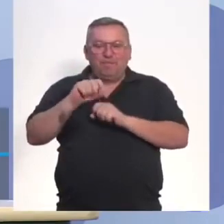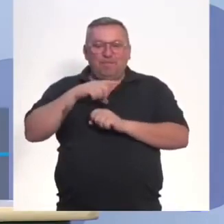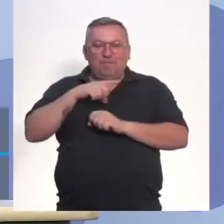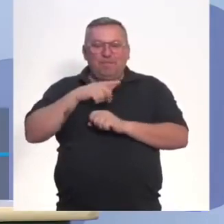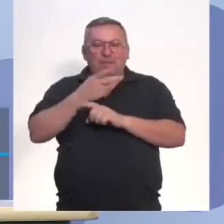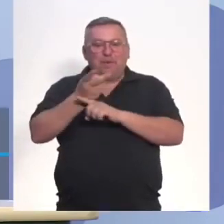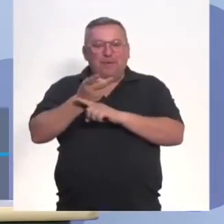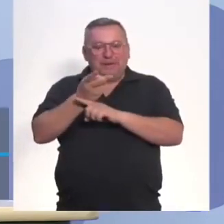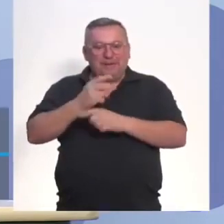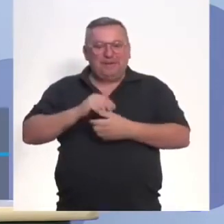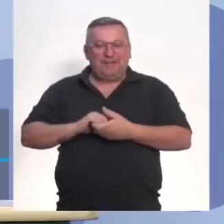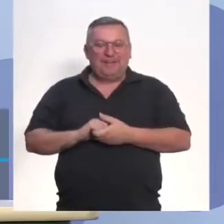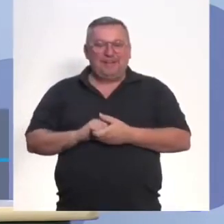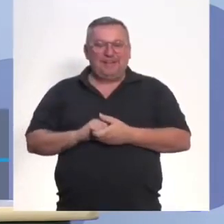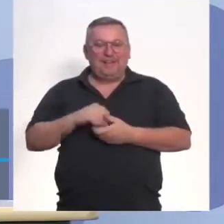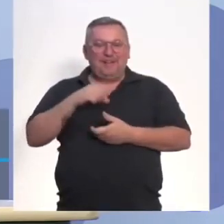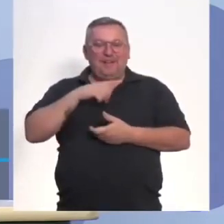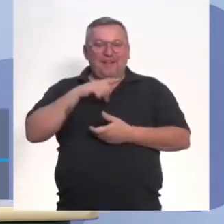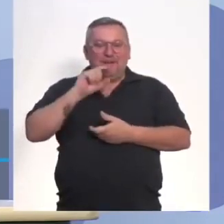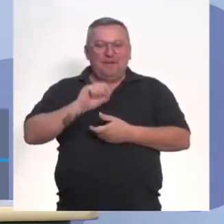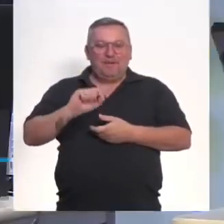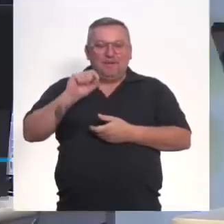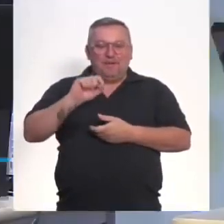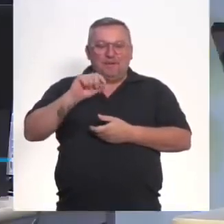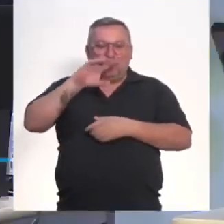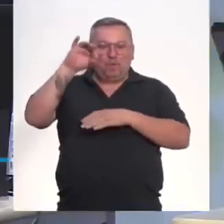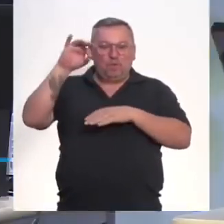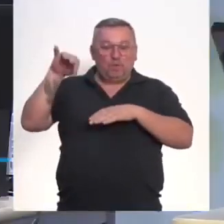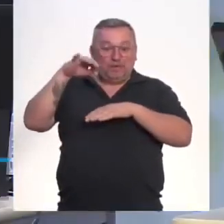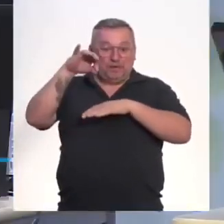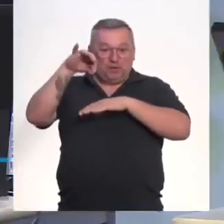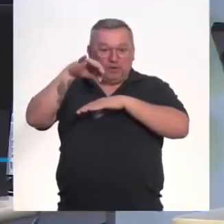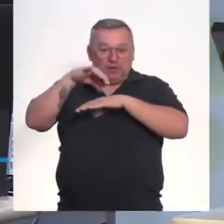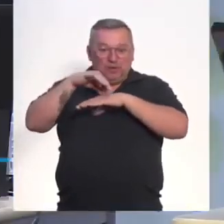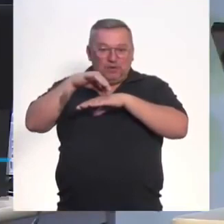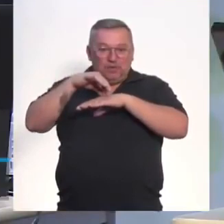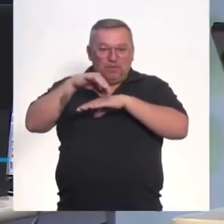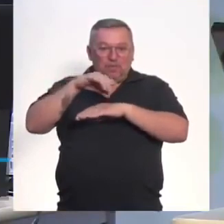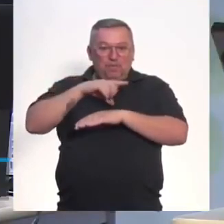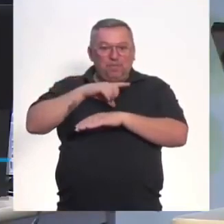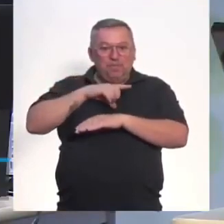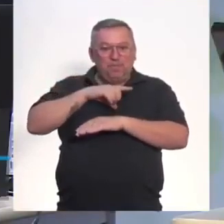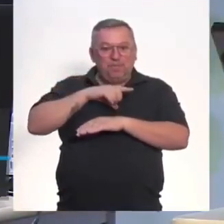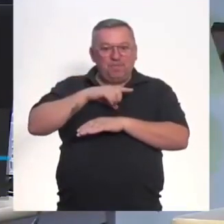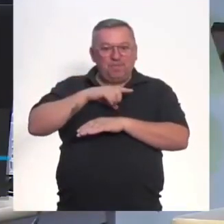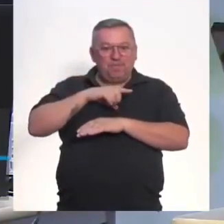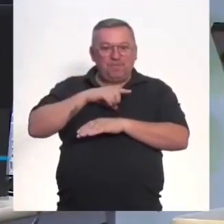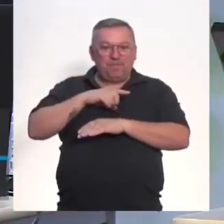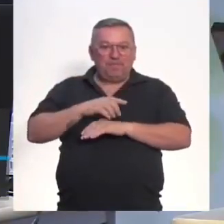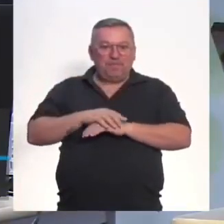aqui procurando. Então temos Foi o aí Guilherme. mosquito. Ele falou mosquito está na